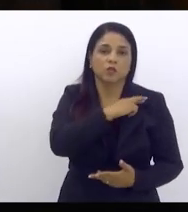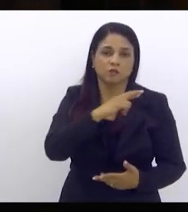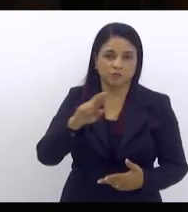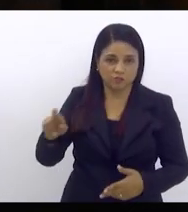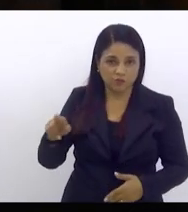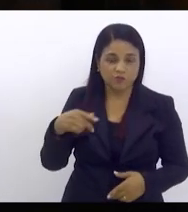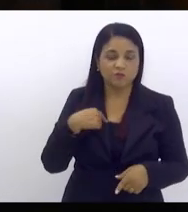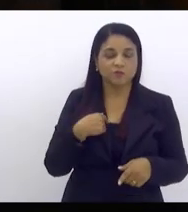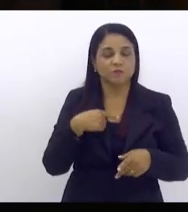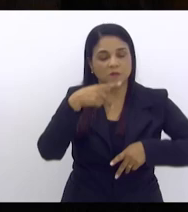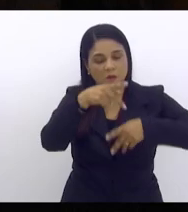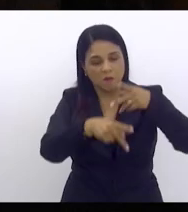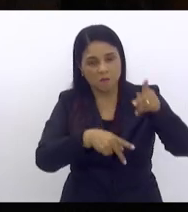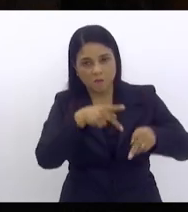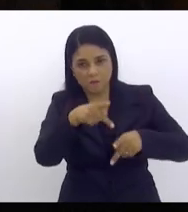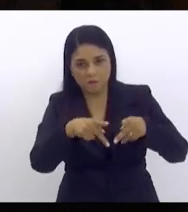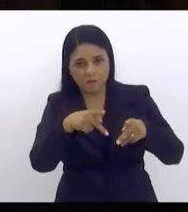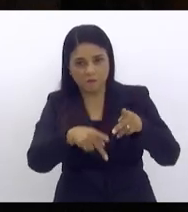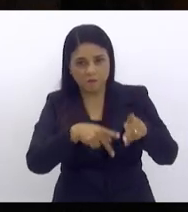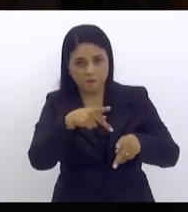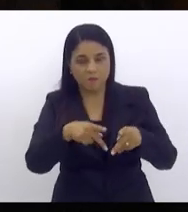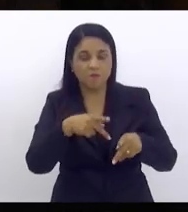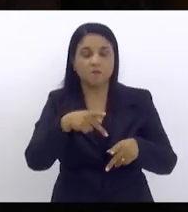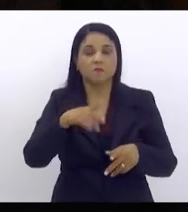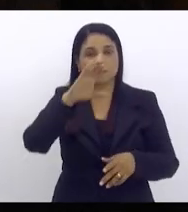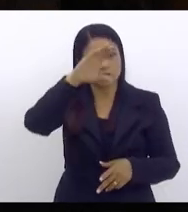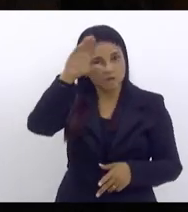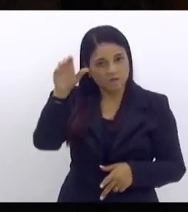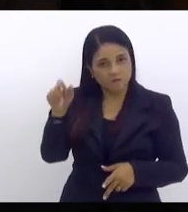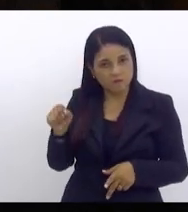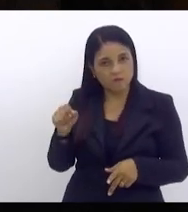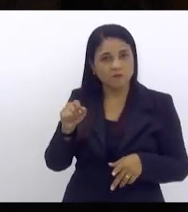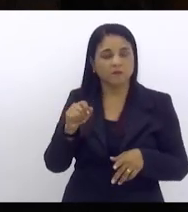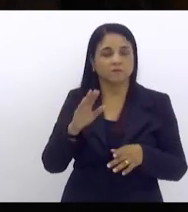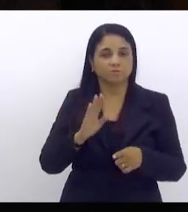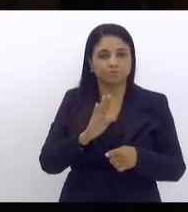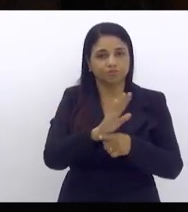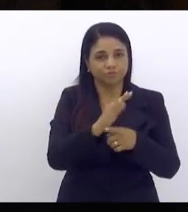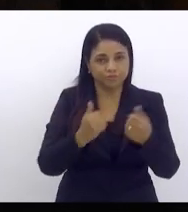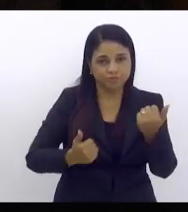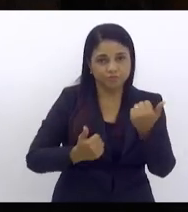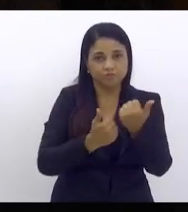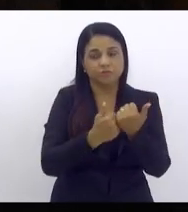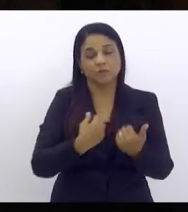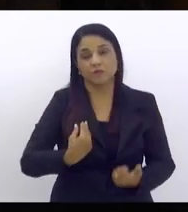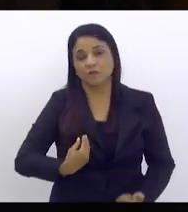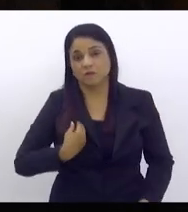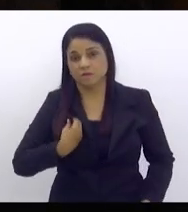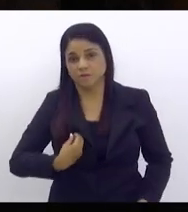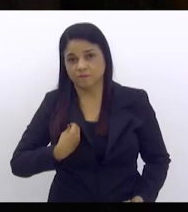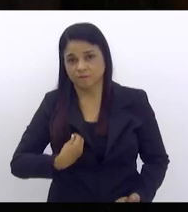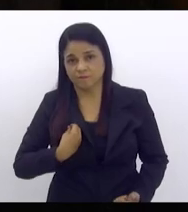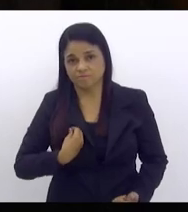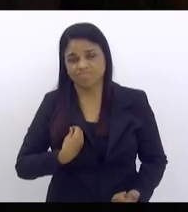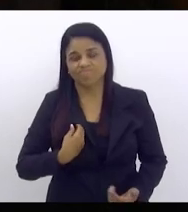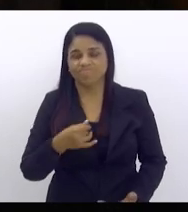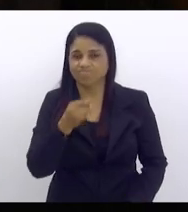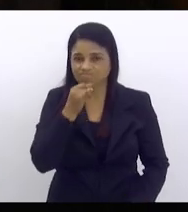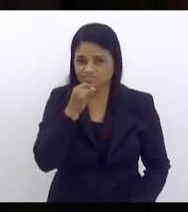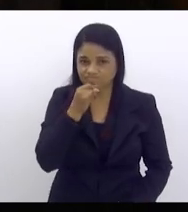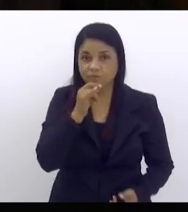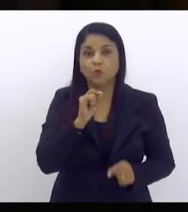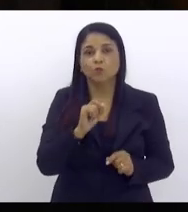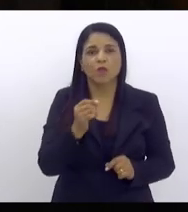população de matriz africana, mas o que a gente tem convivido, infelizmente, é com